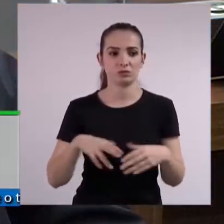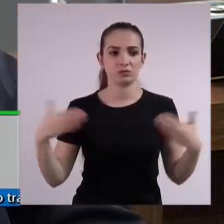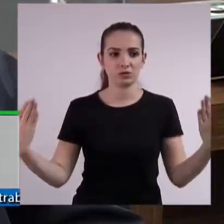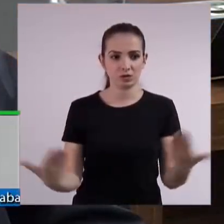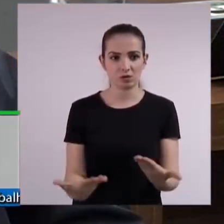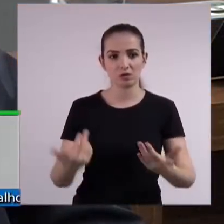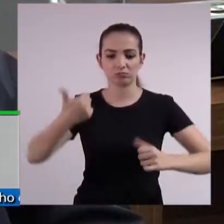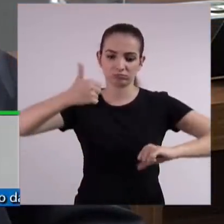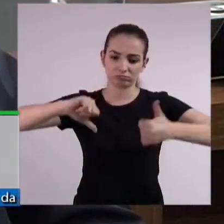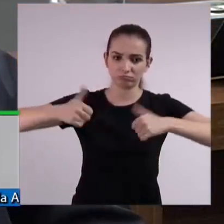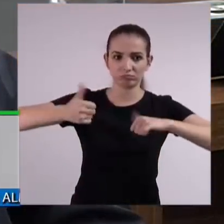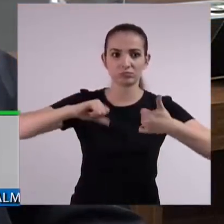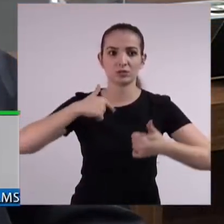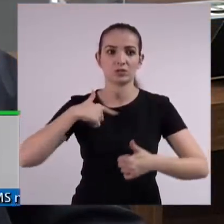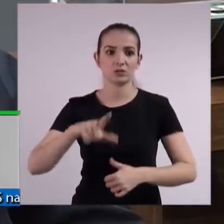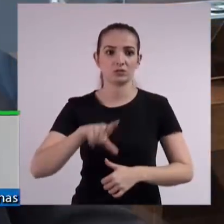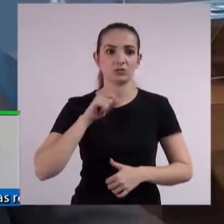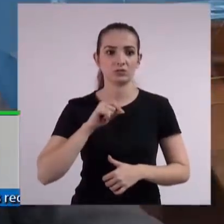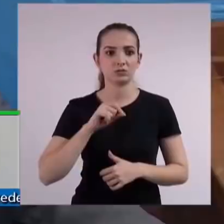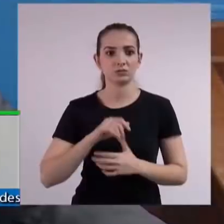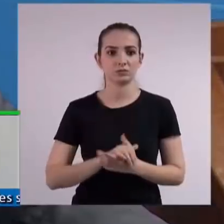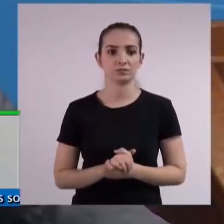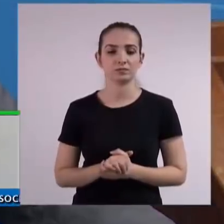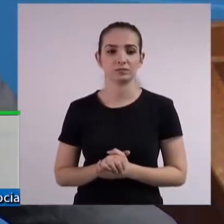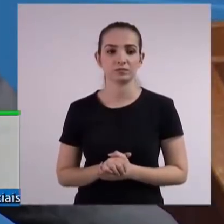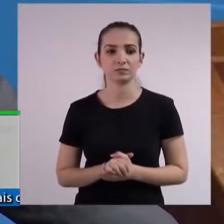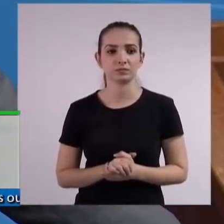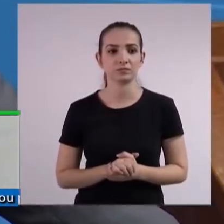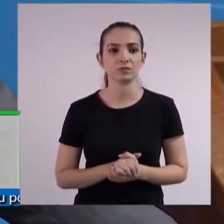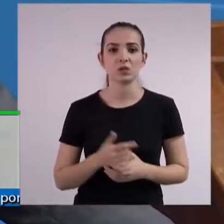questionamento me levou a tomar essa decisão.